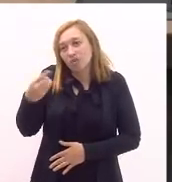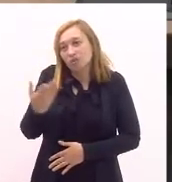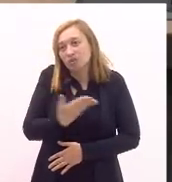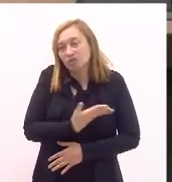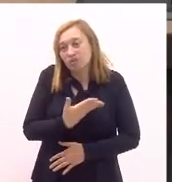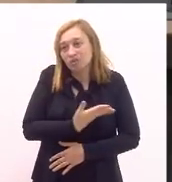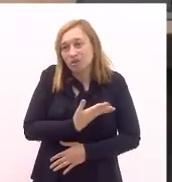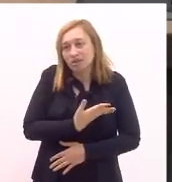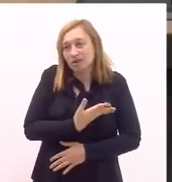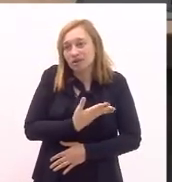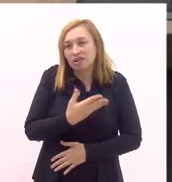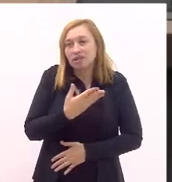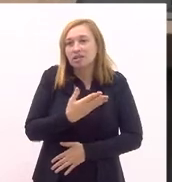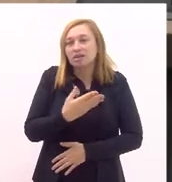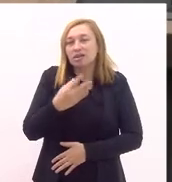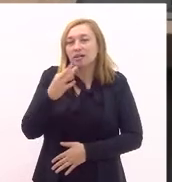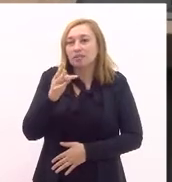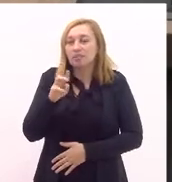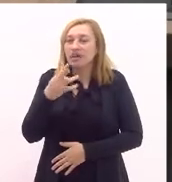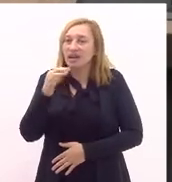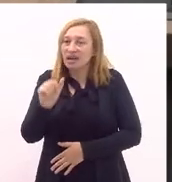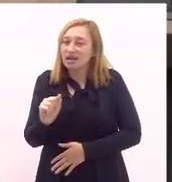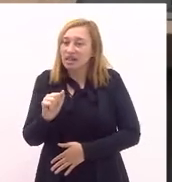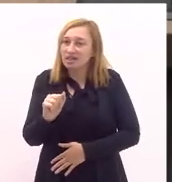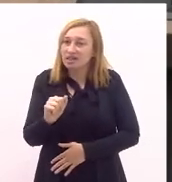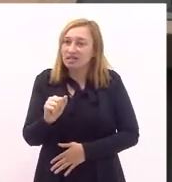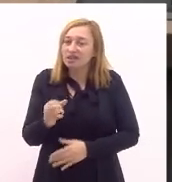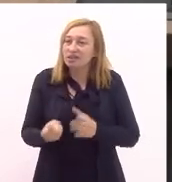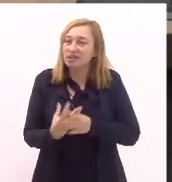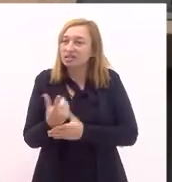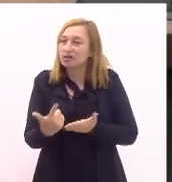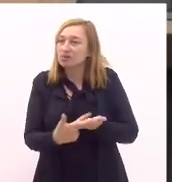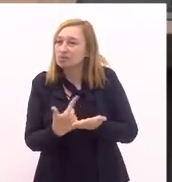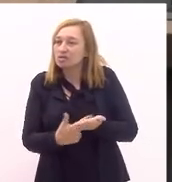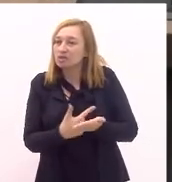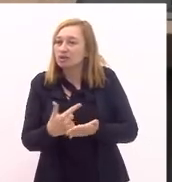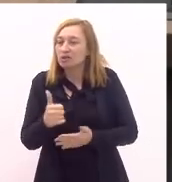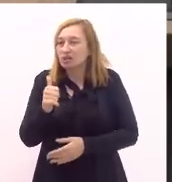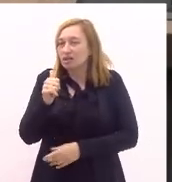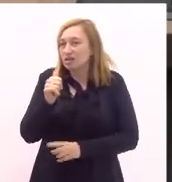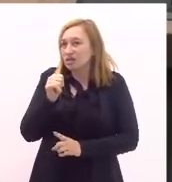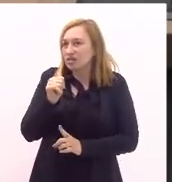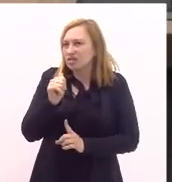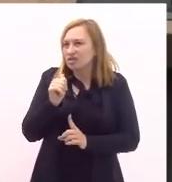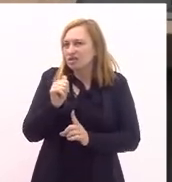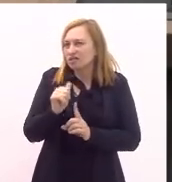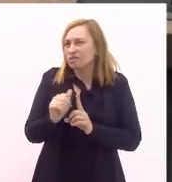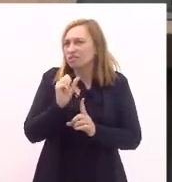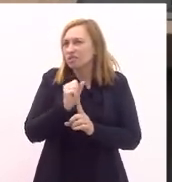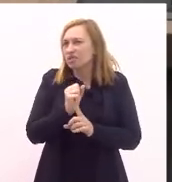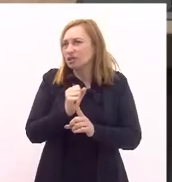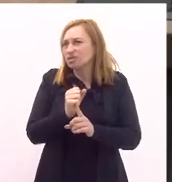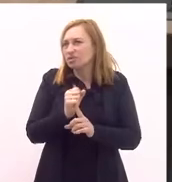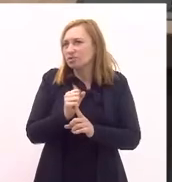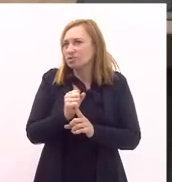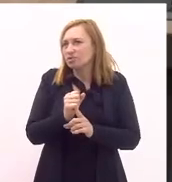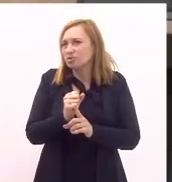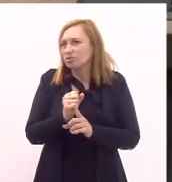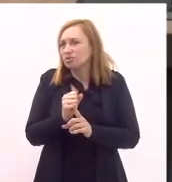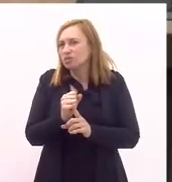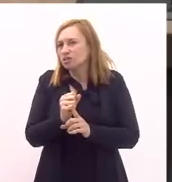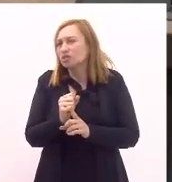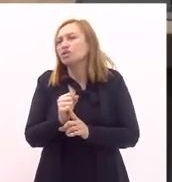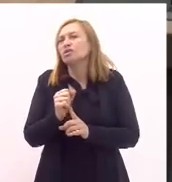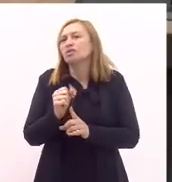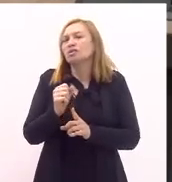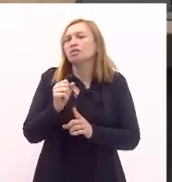nossa Branca Moreira Alves nós publicamos um livro chamado feminismo no Brasil Memórias de quem fez